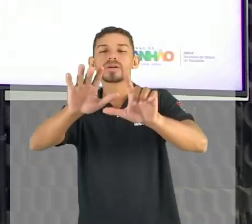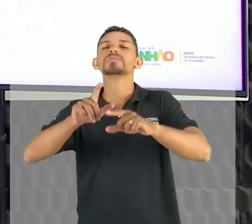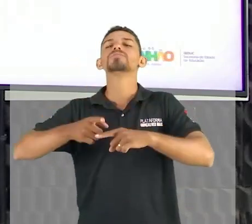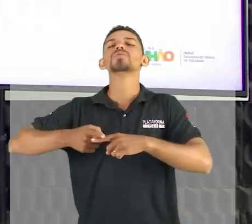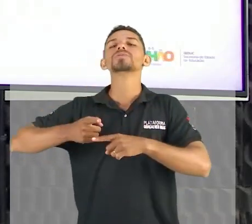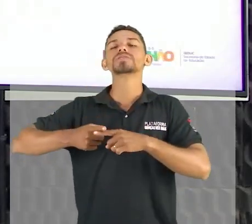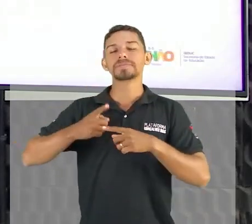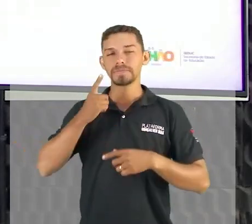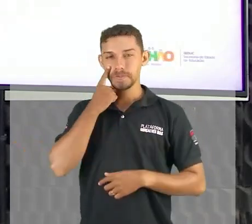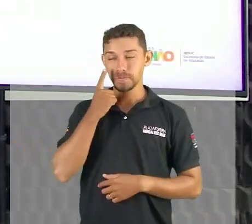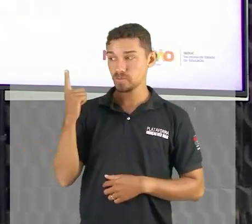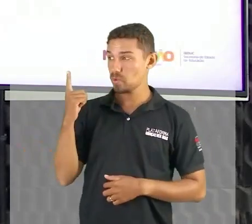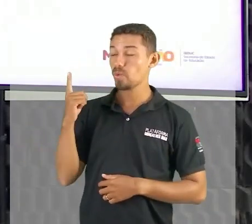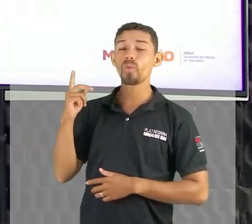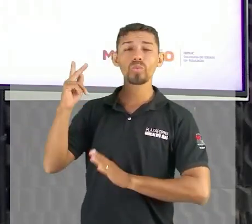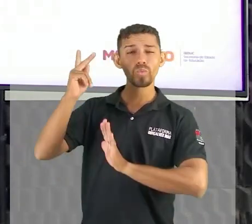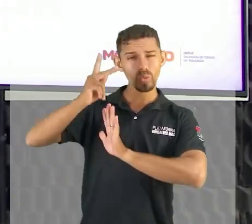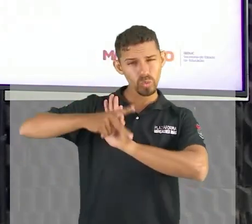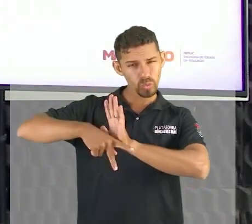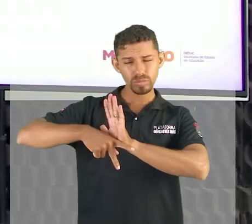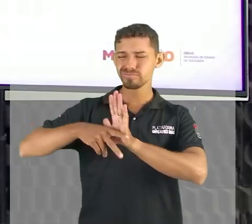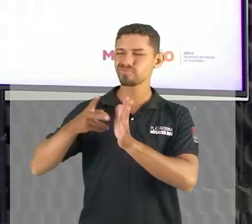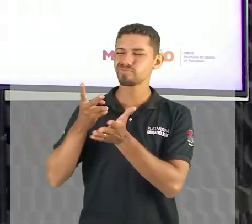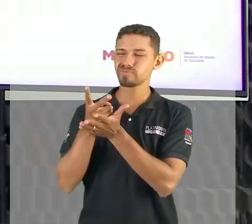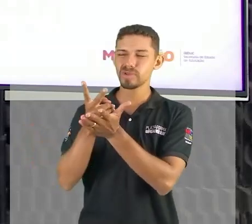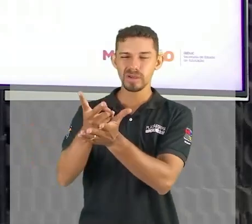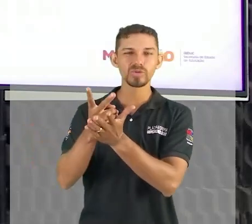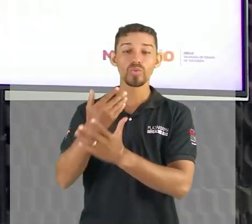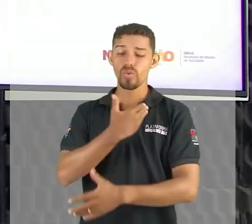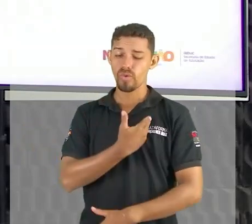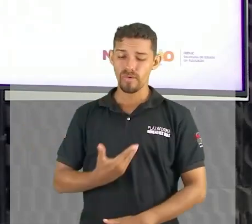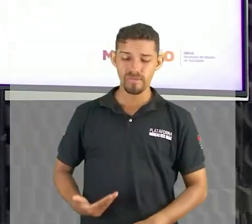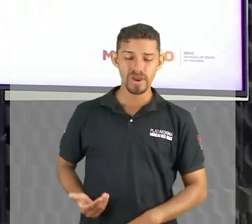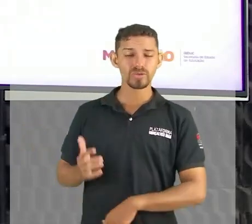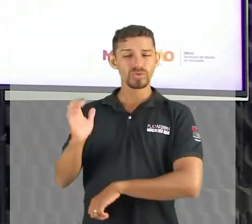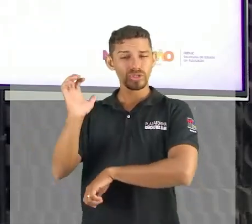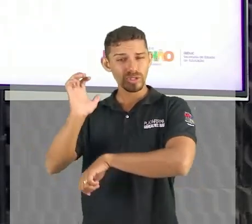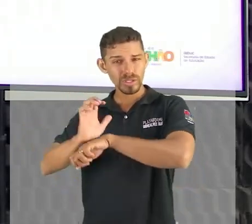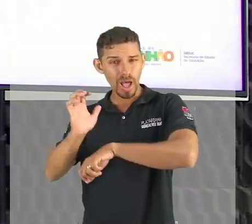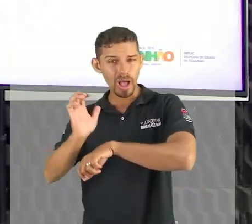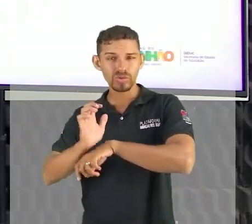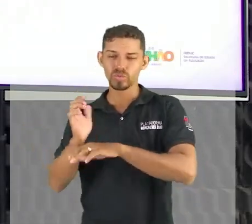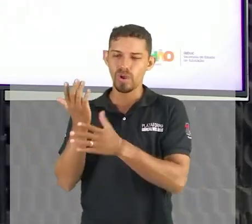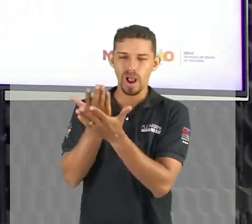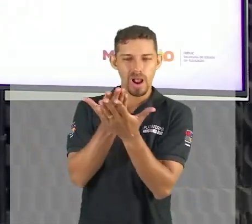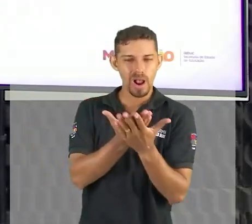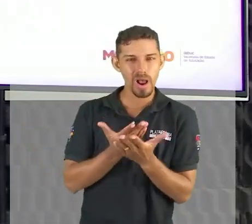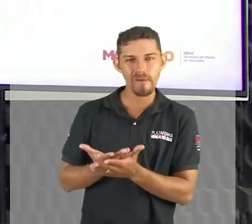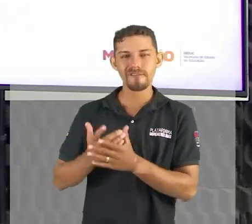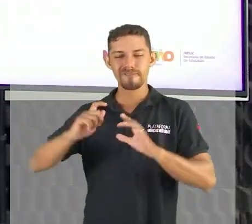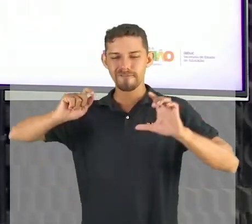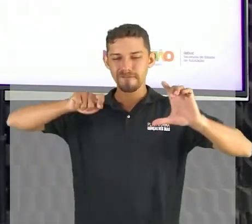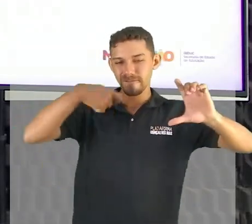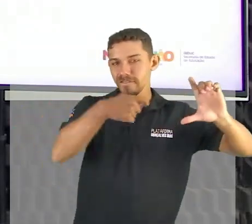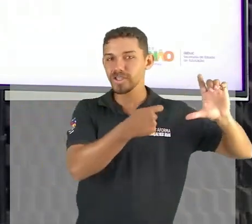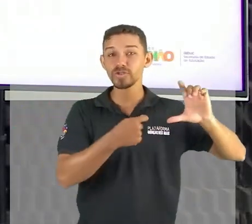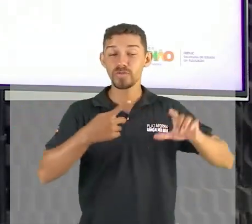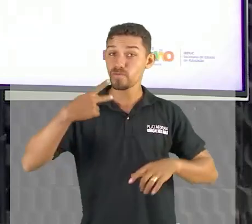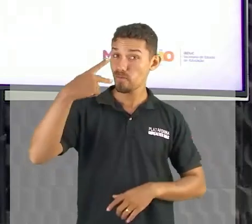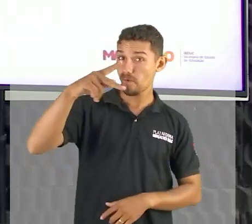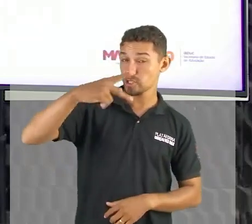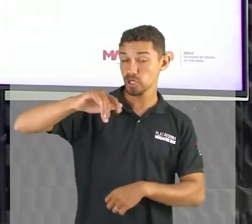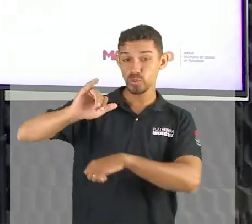Porque todo o projeto do Governo do Estado com essas aulas aqui de vídeo para vocês no